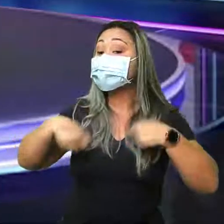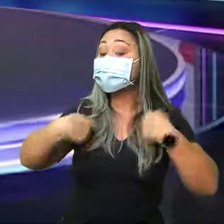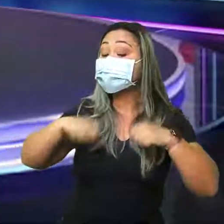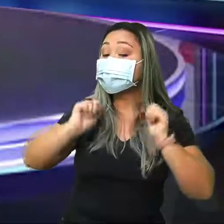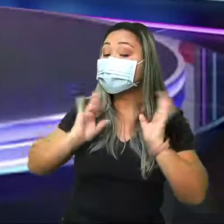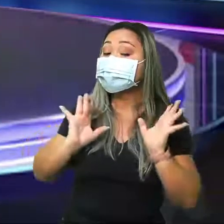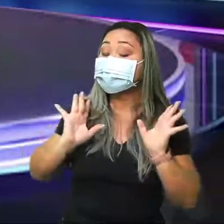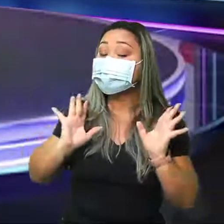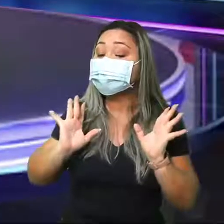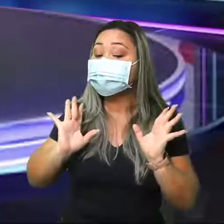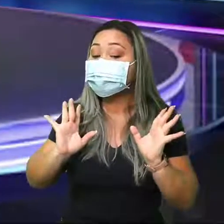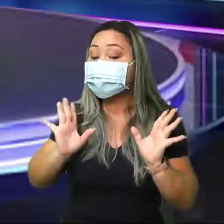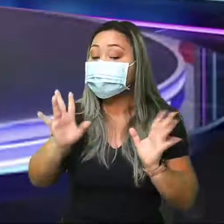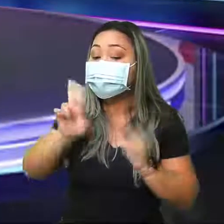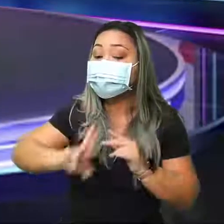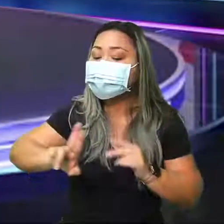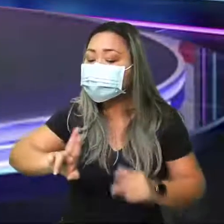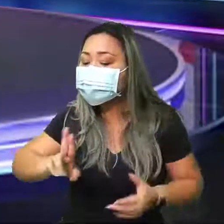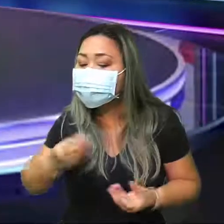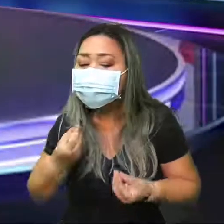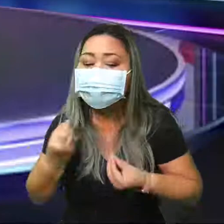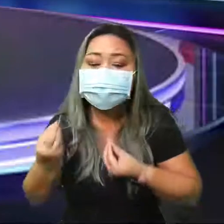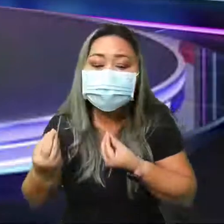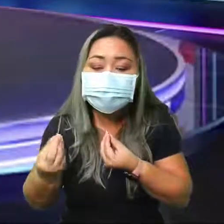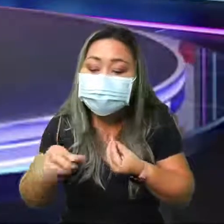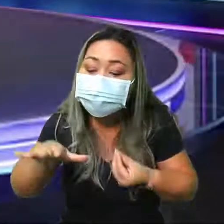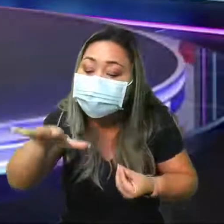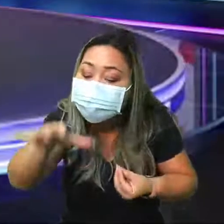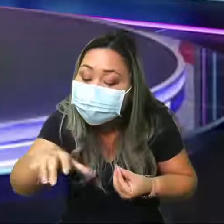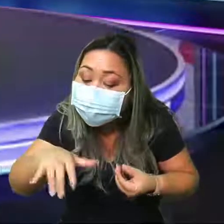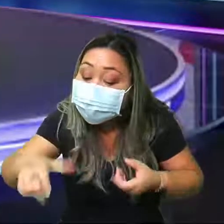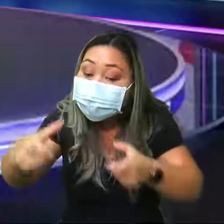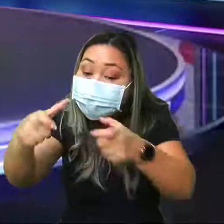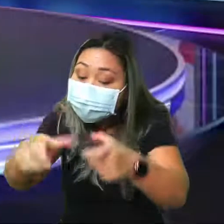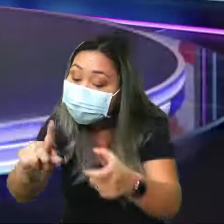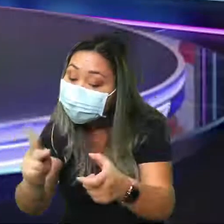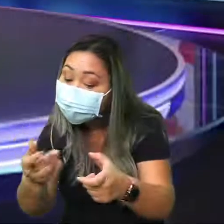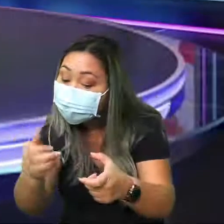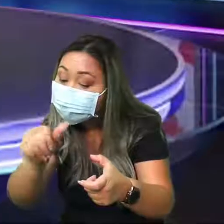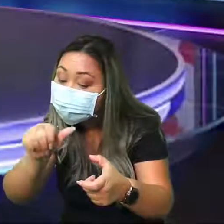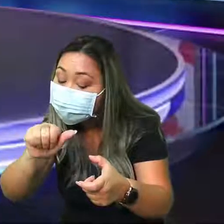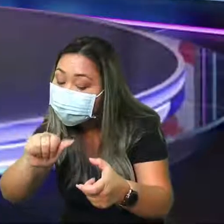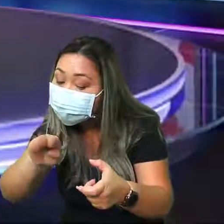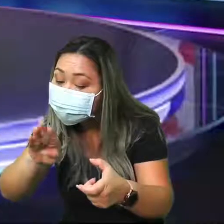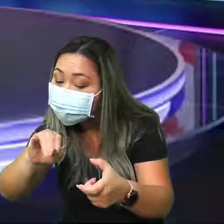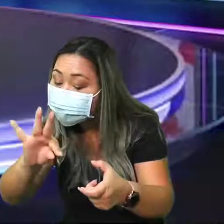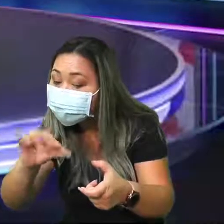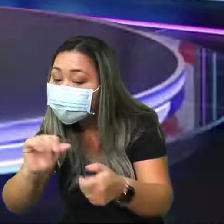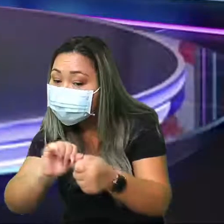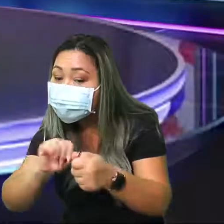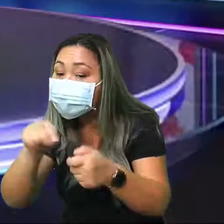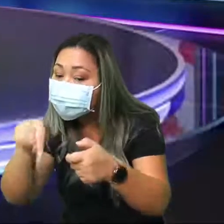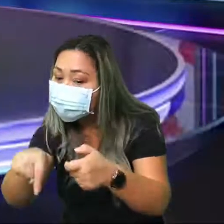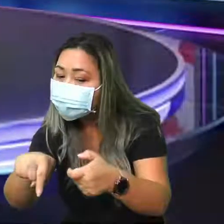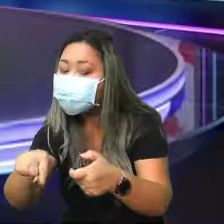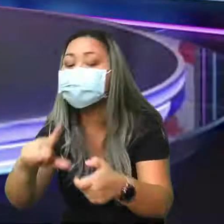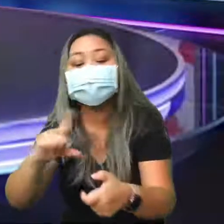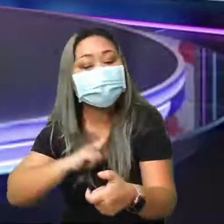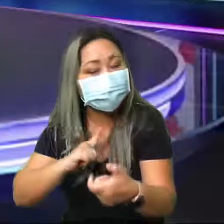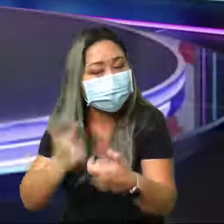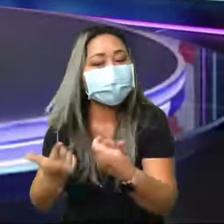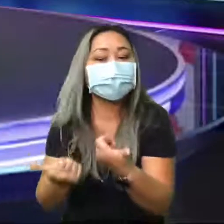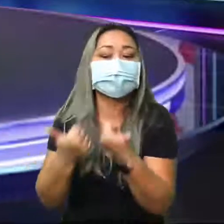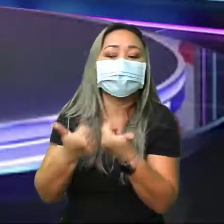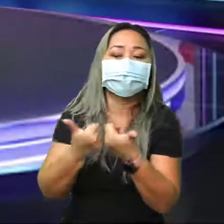ali estar usufruindo dos benefícios que esse habitat dentro desse ecossistema tem.